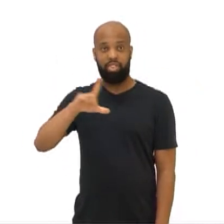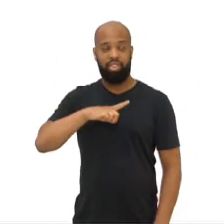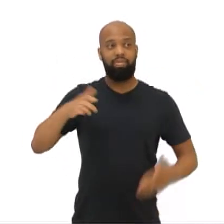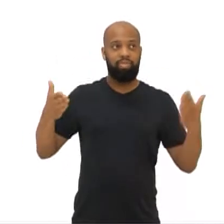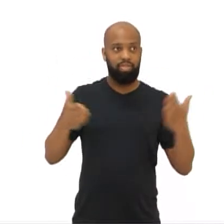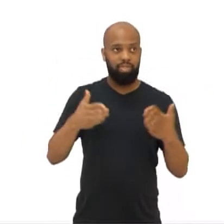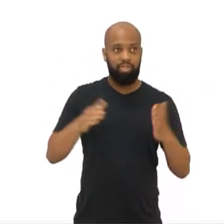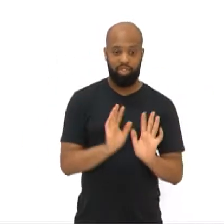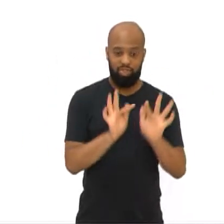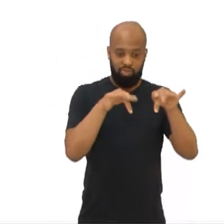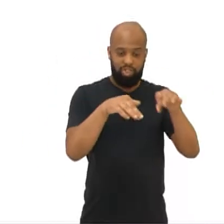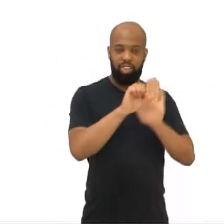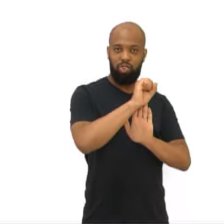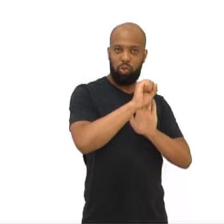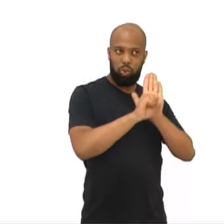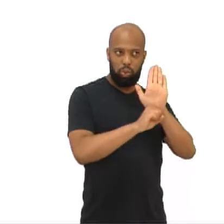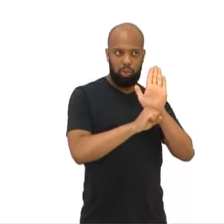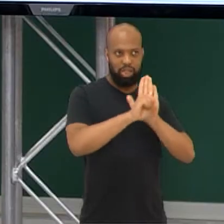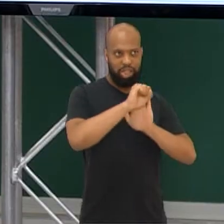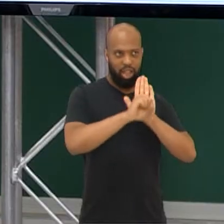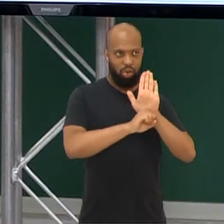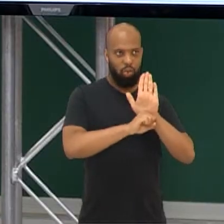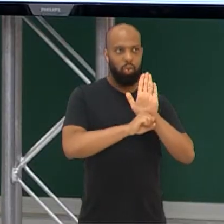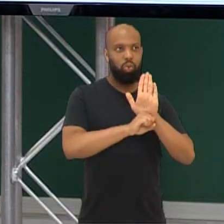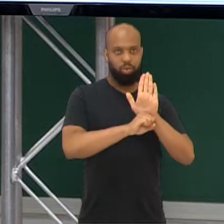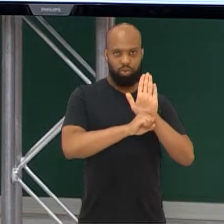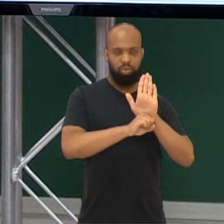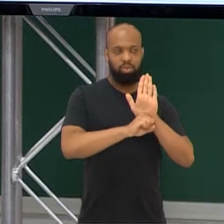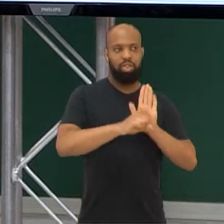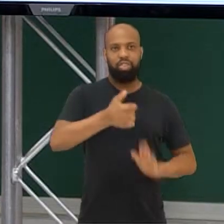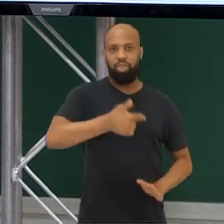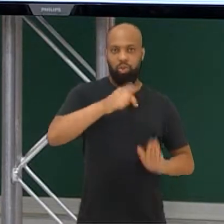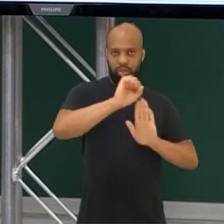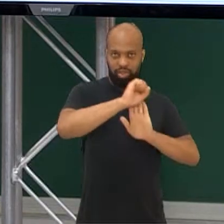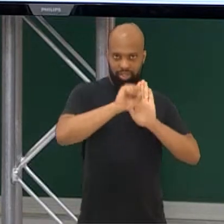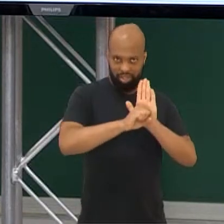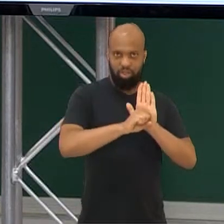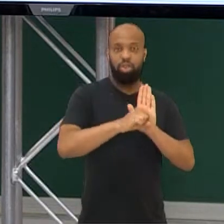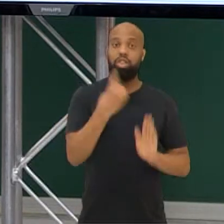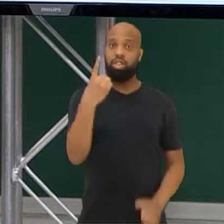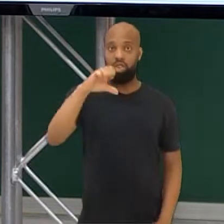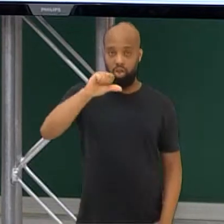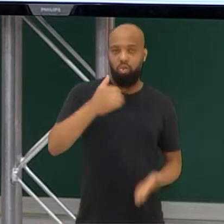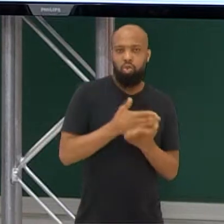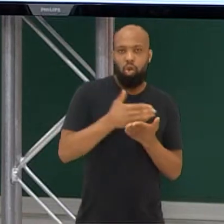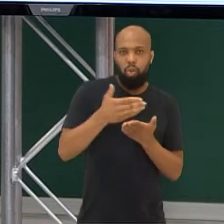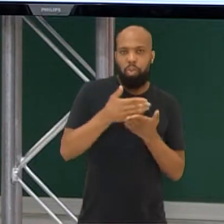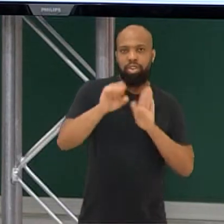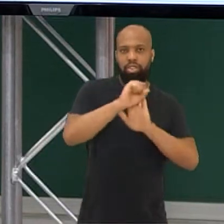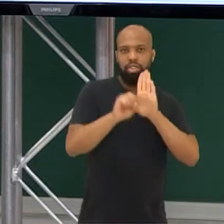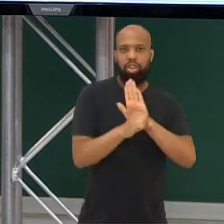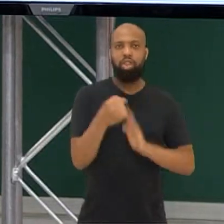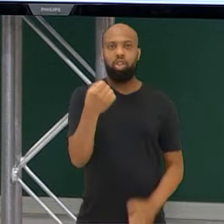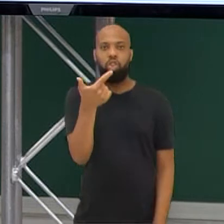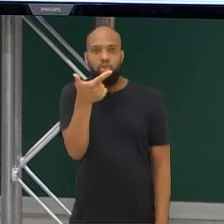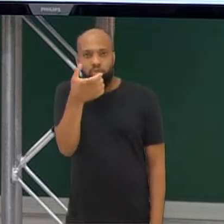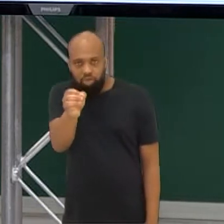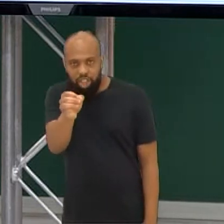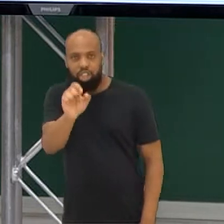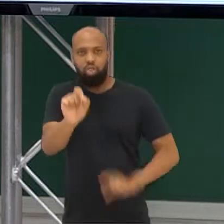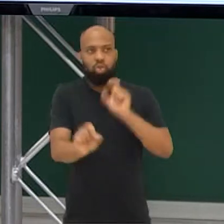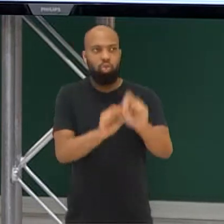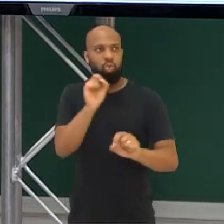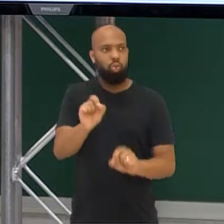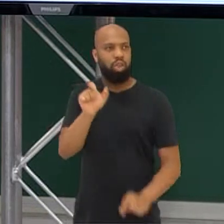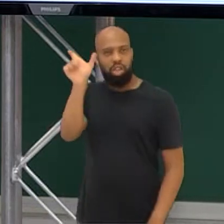né? Final do segunda parte do século XIX e início do século XX. Então, o que o Edmund